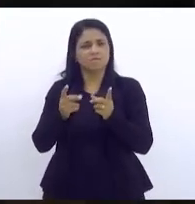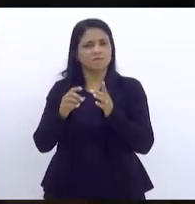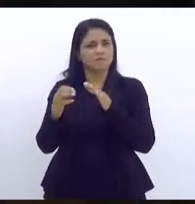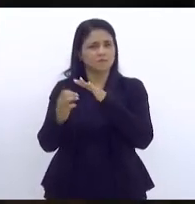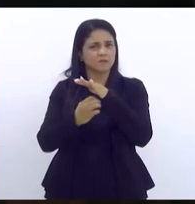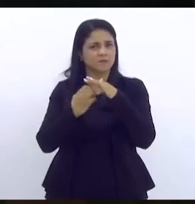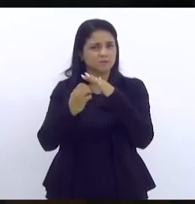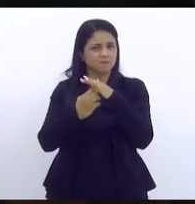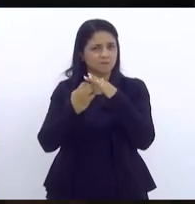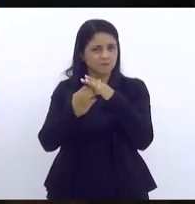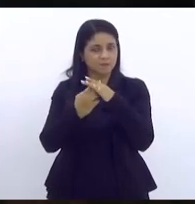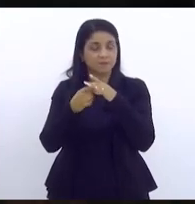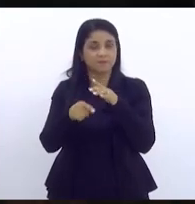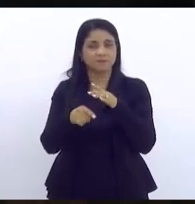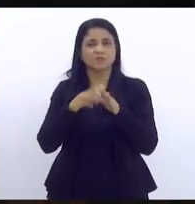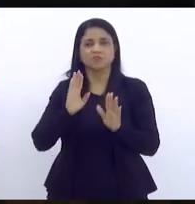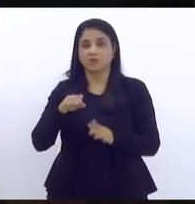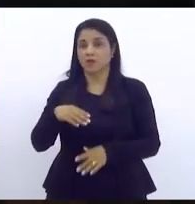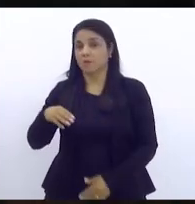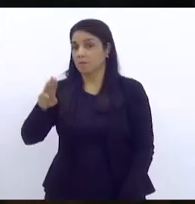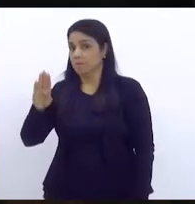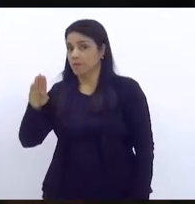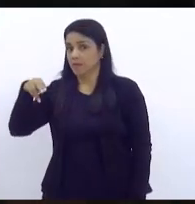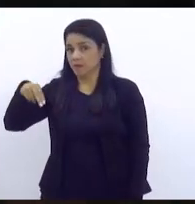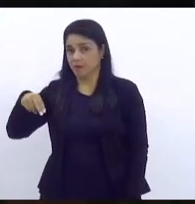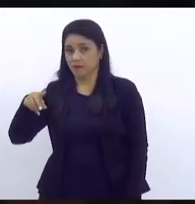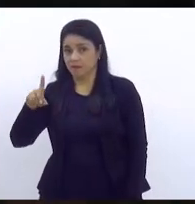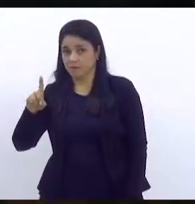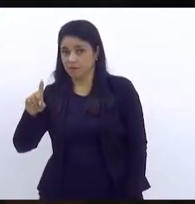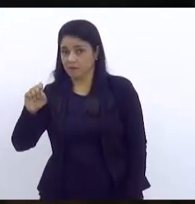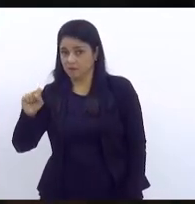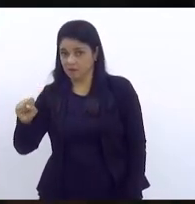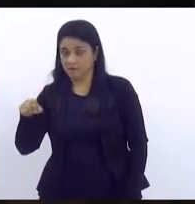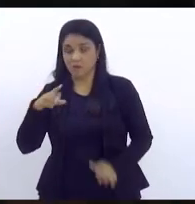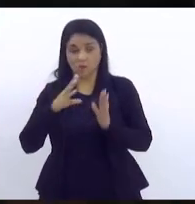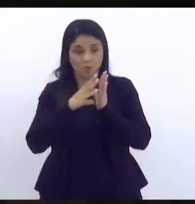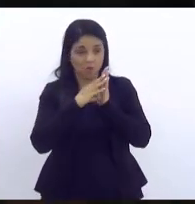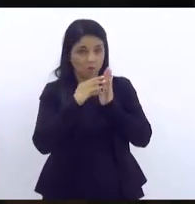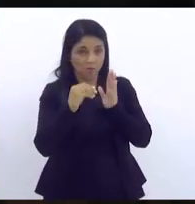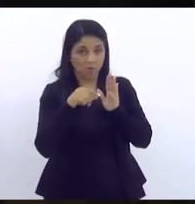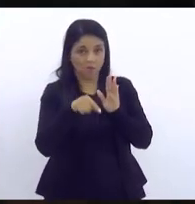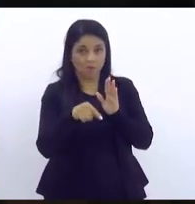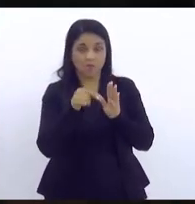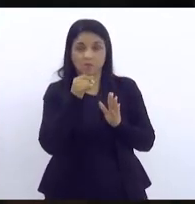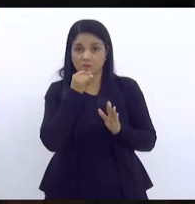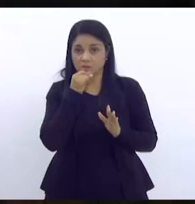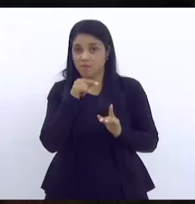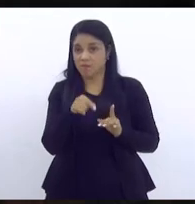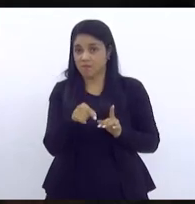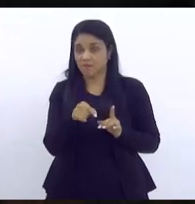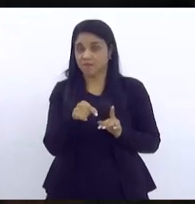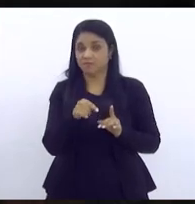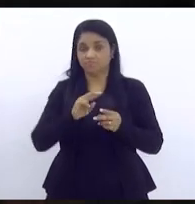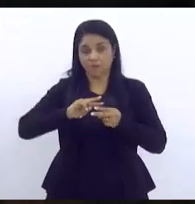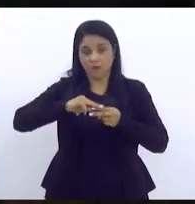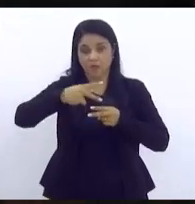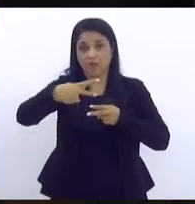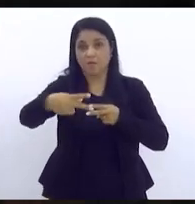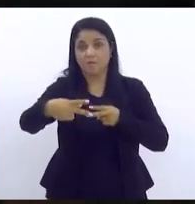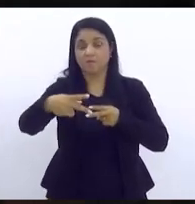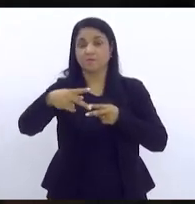declaração por parte do BNDS que inclusive é um exemplo de modelagem de privatização a ser replicado o Brasil